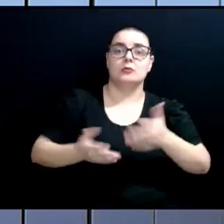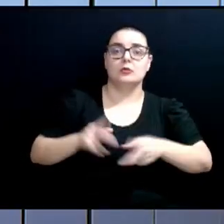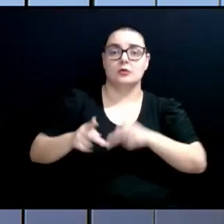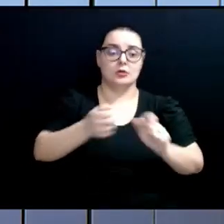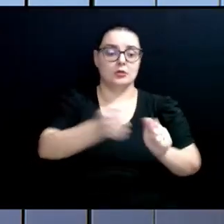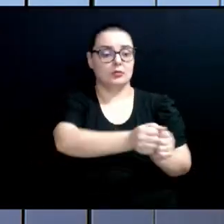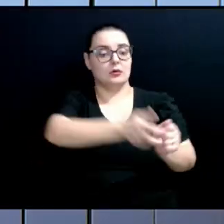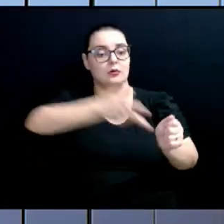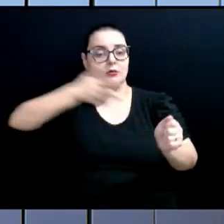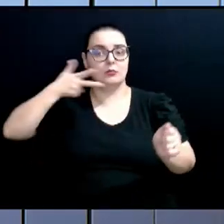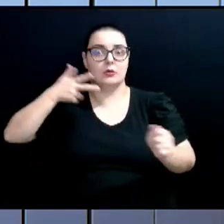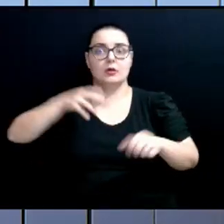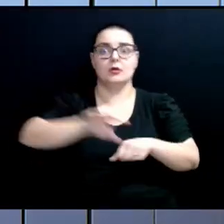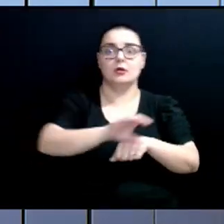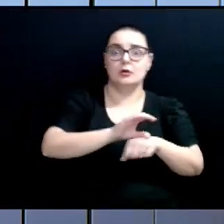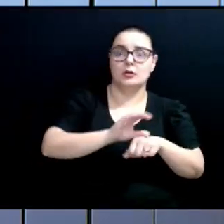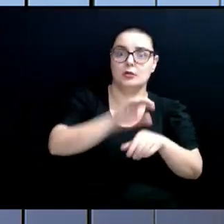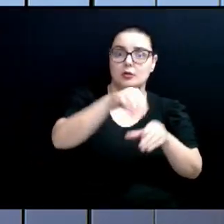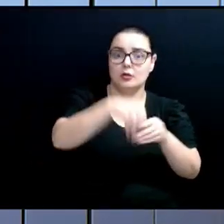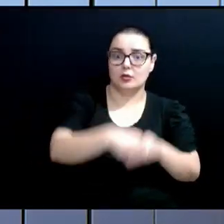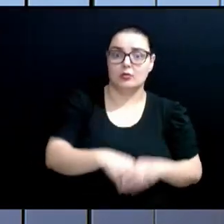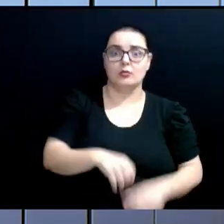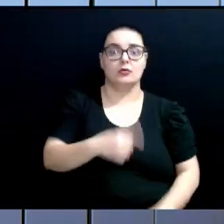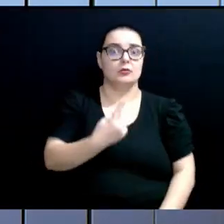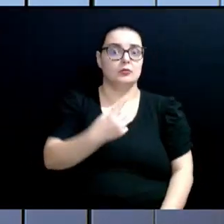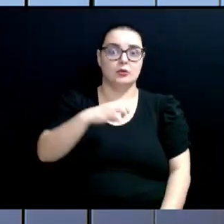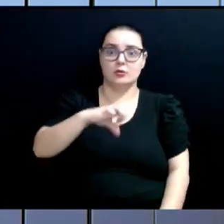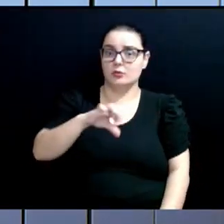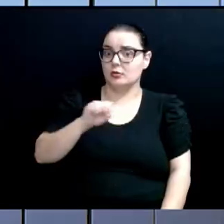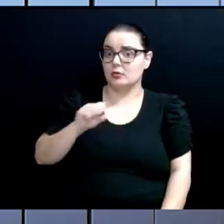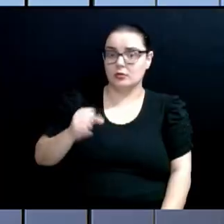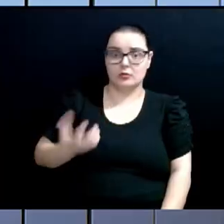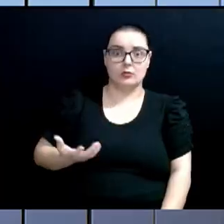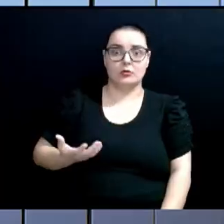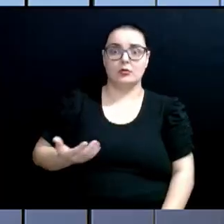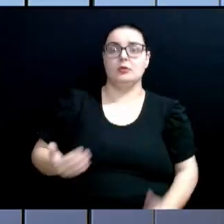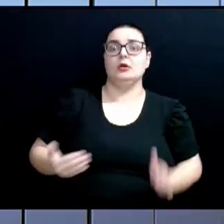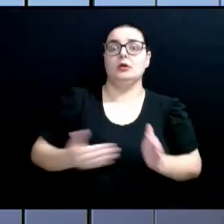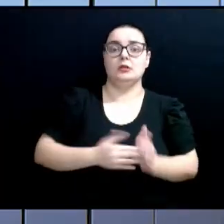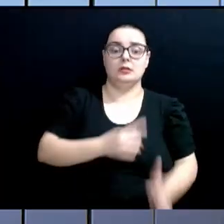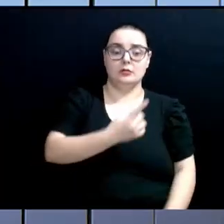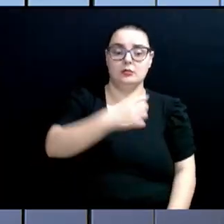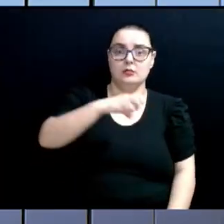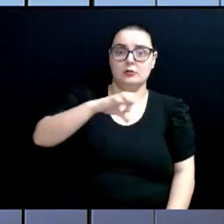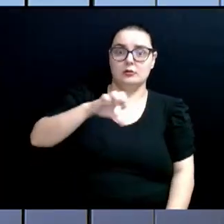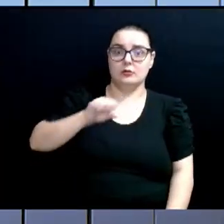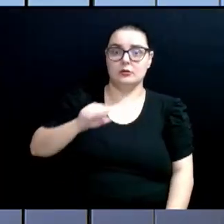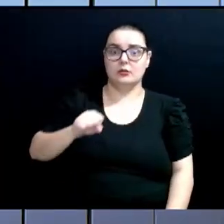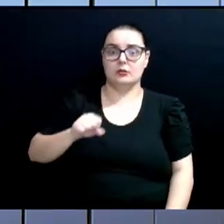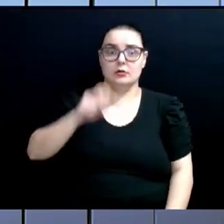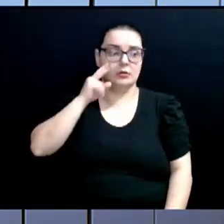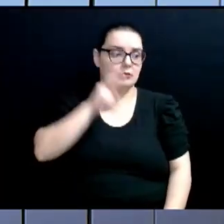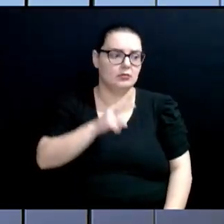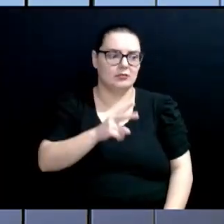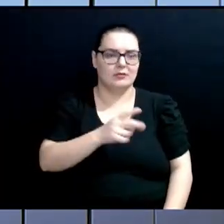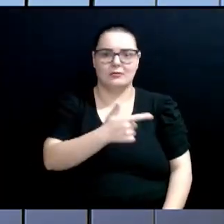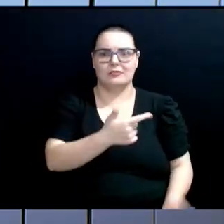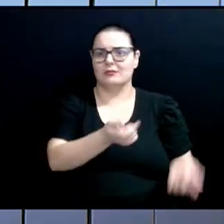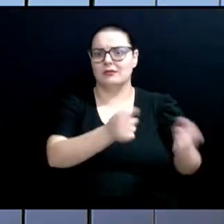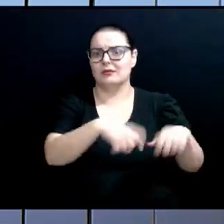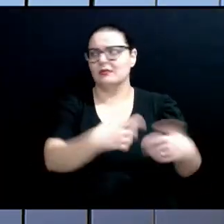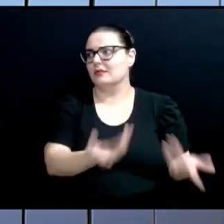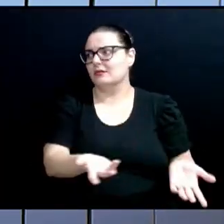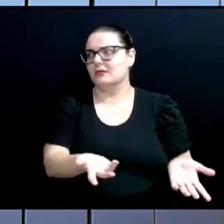Constituição de 88, né? Até 88, o indígena era visto como um incapaz, como, né, algo